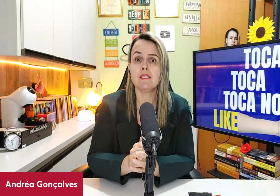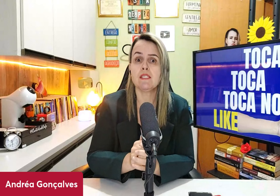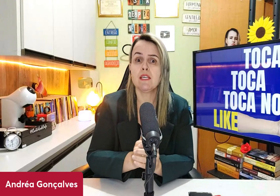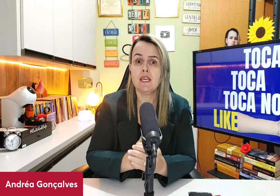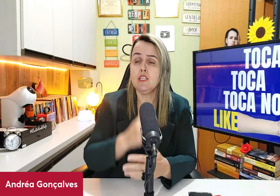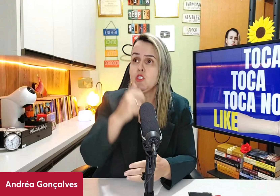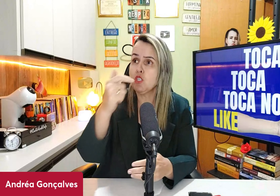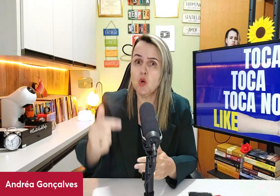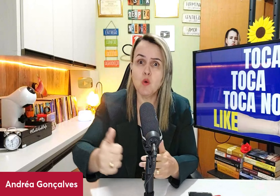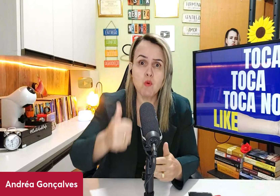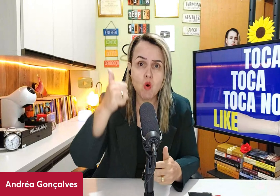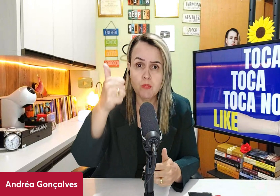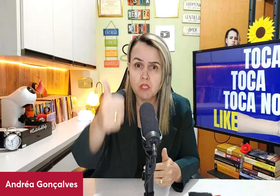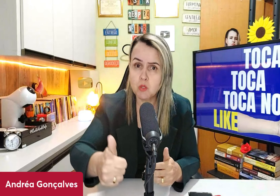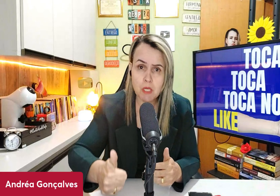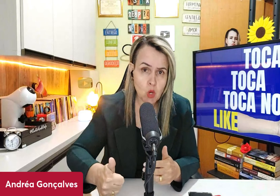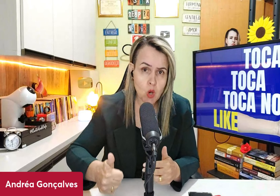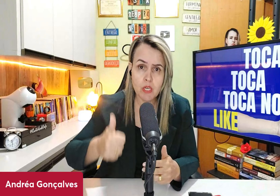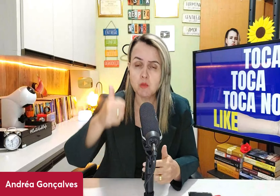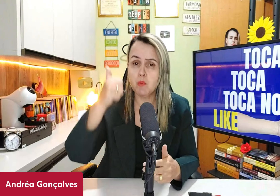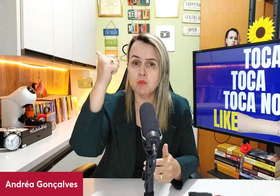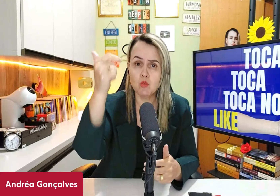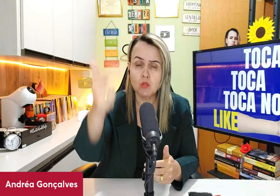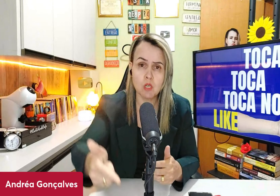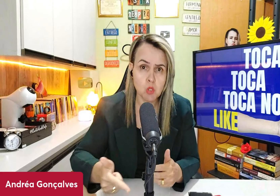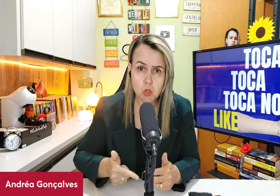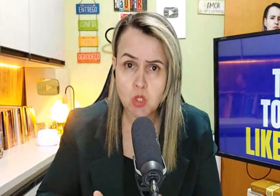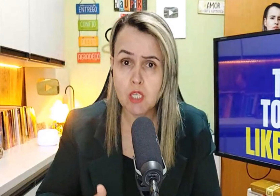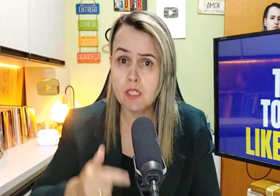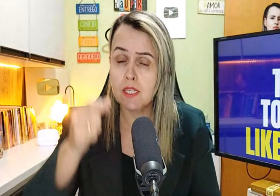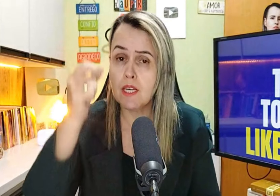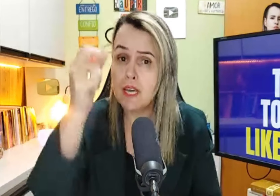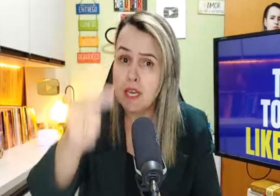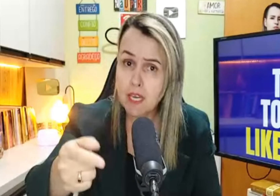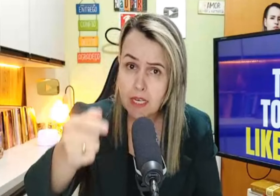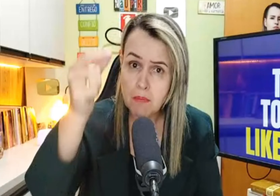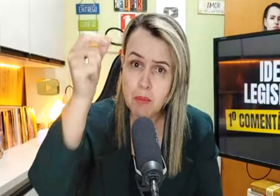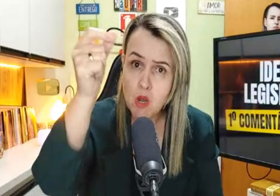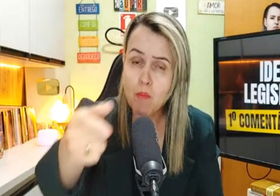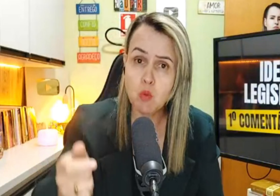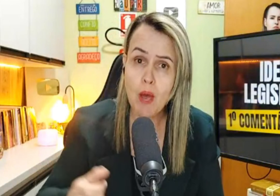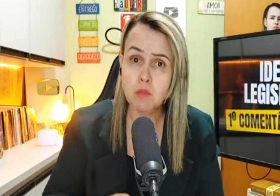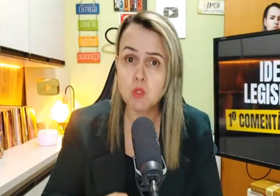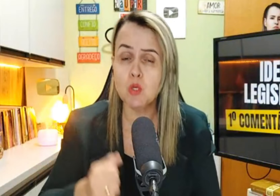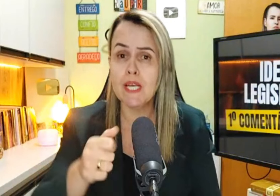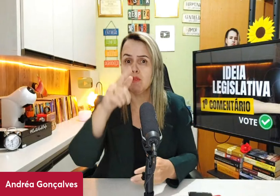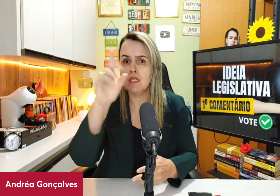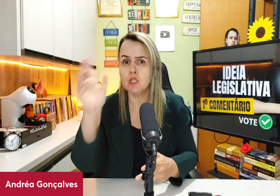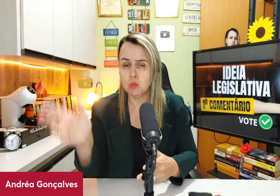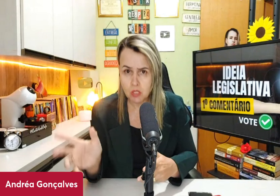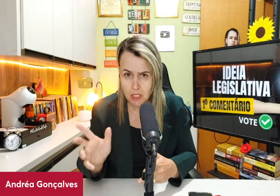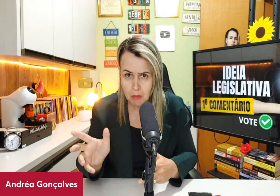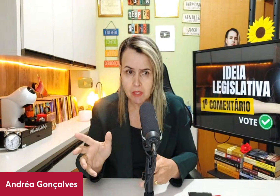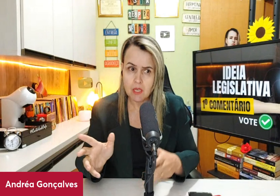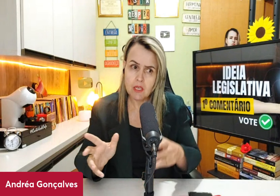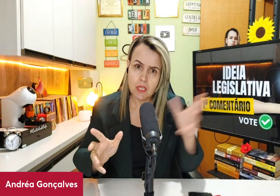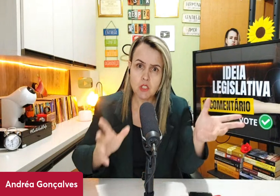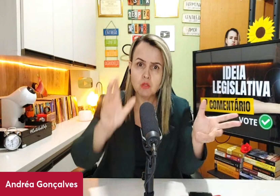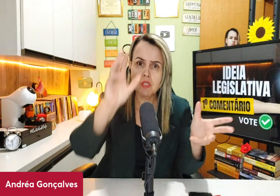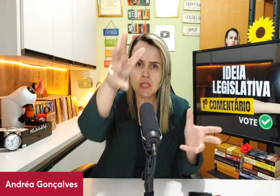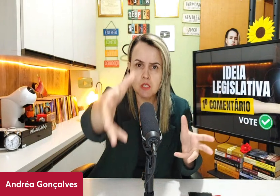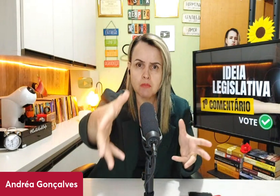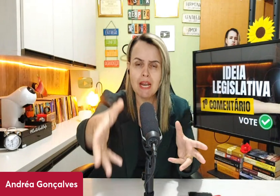oportunidades indiciou por corrupção de menores por obstrução de Justiça ele bem como Eduardo bolsonaro dentre outros crimes